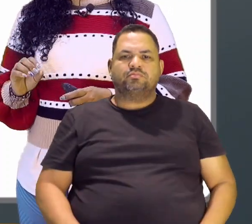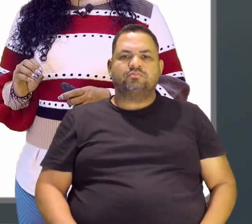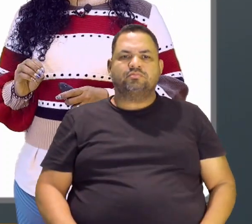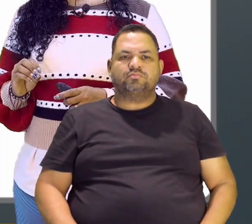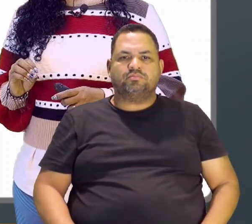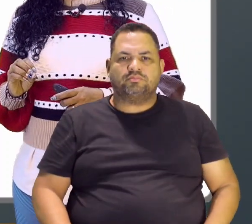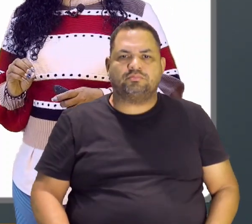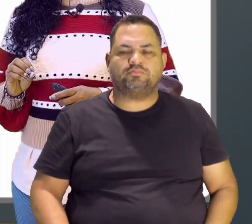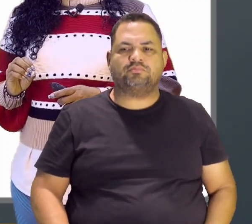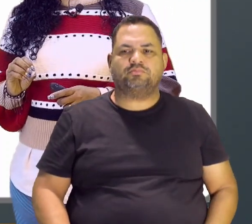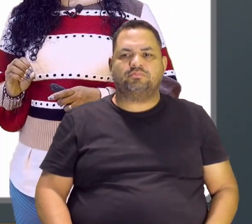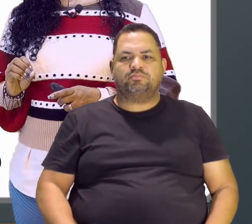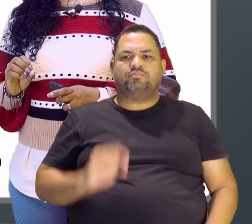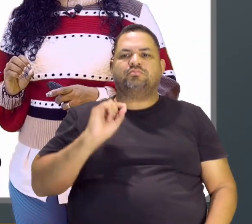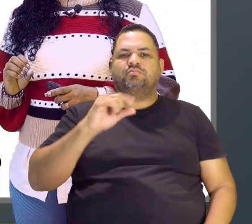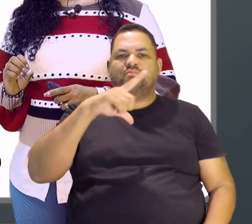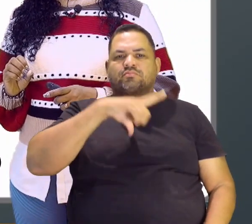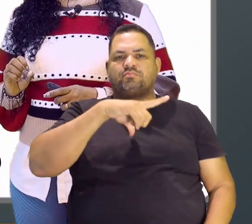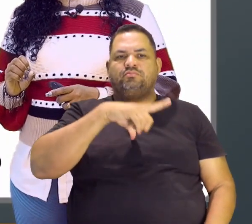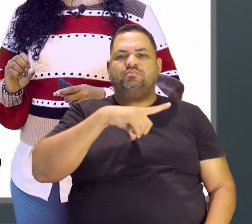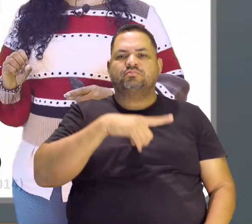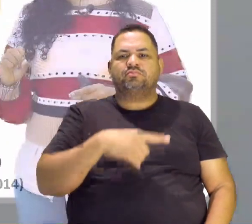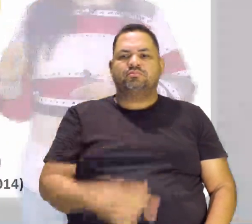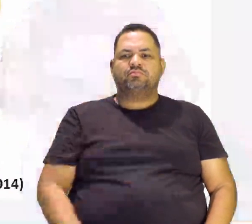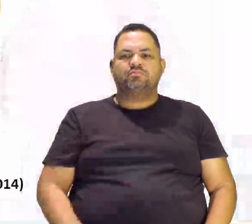Então, olha só o que tem no slide.